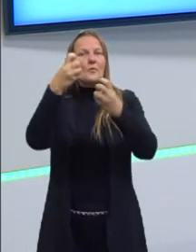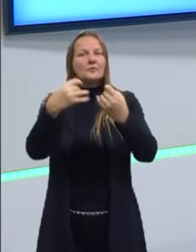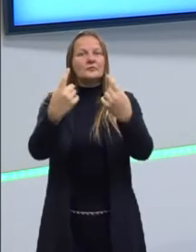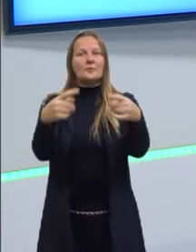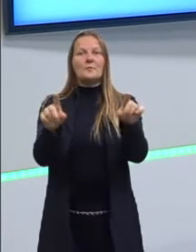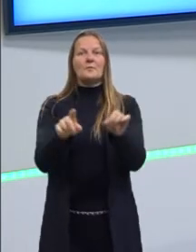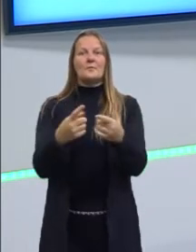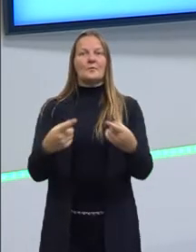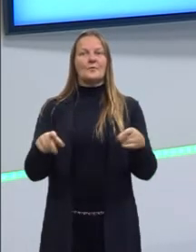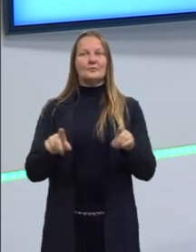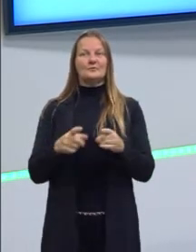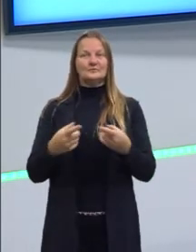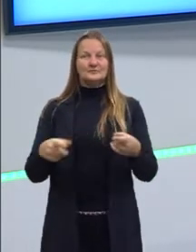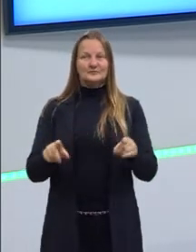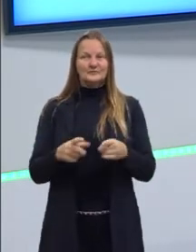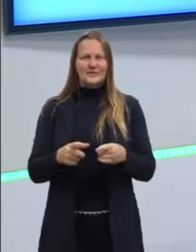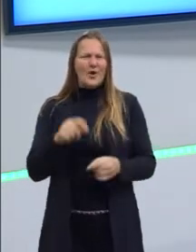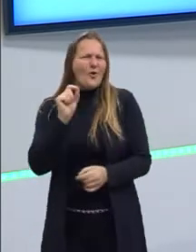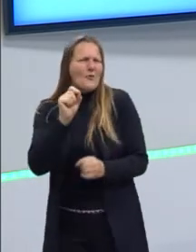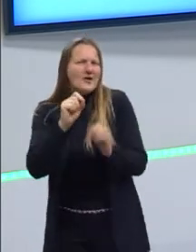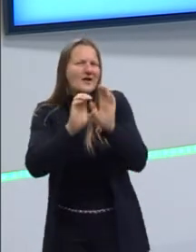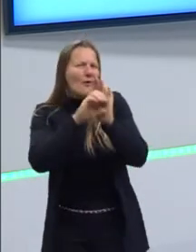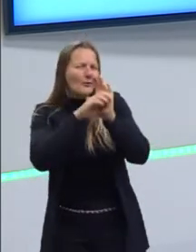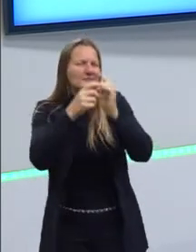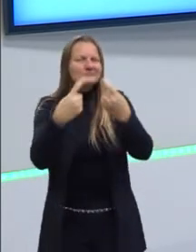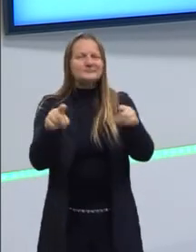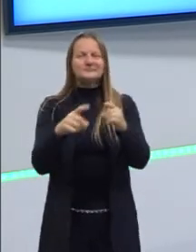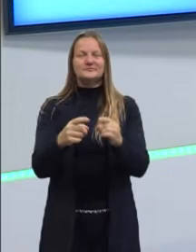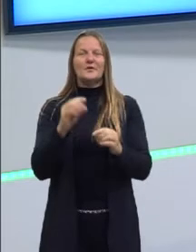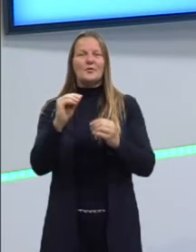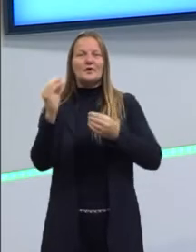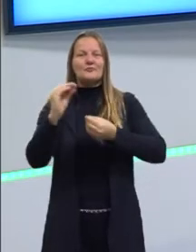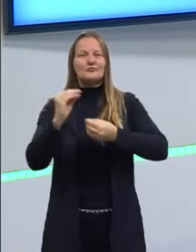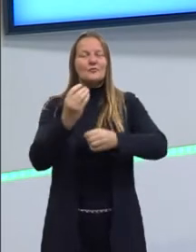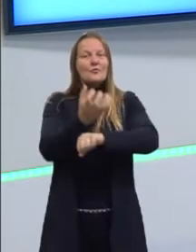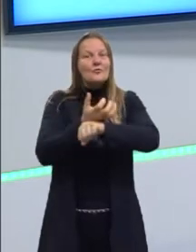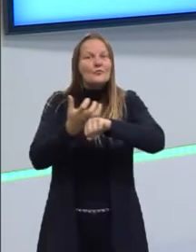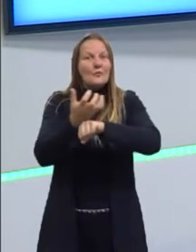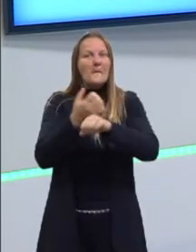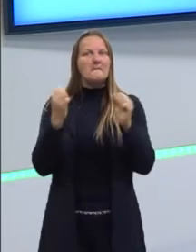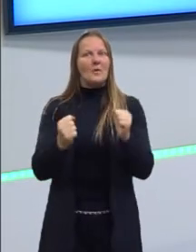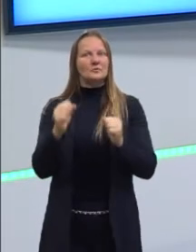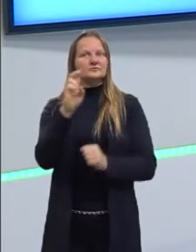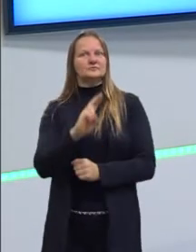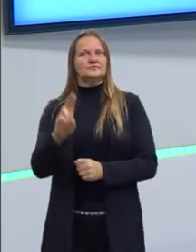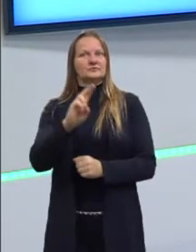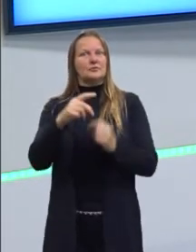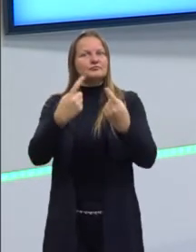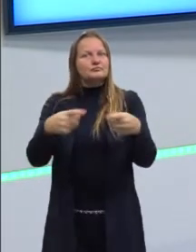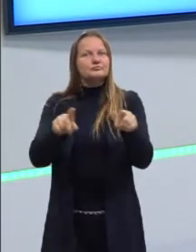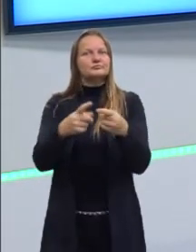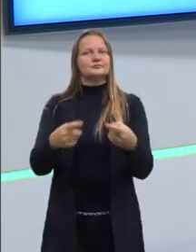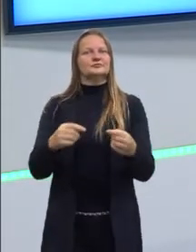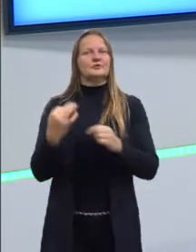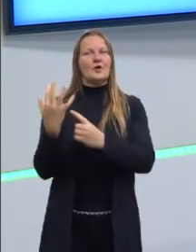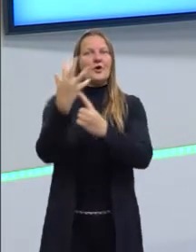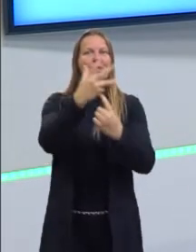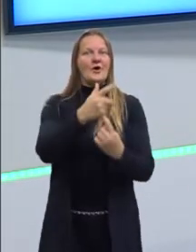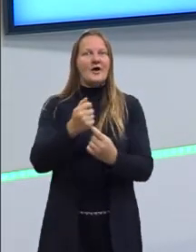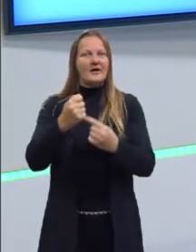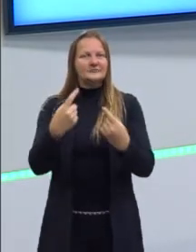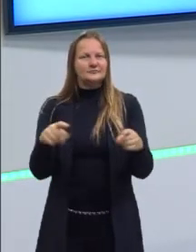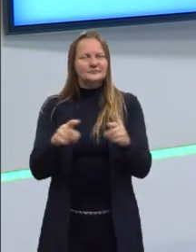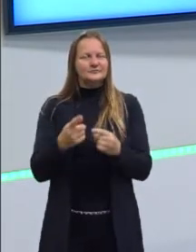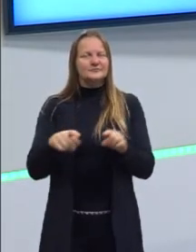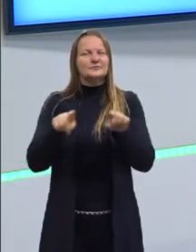música A gente fala sobre o que é música sobre Quais componentes curriculares e já nessa arte